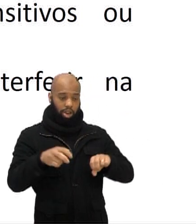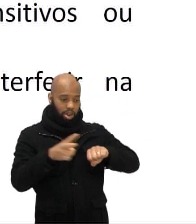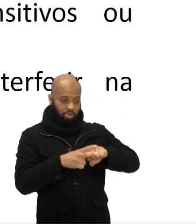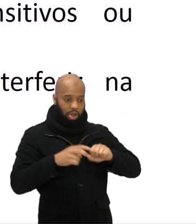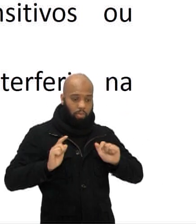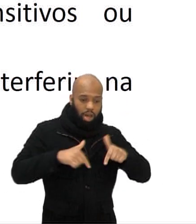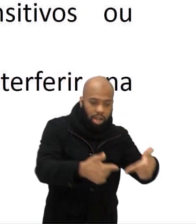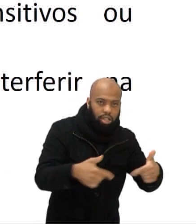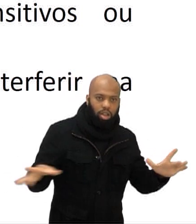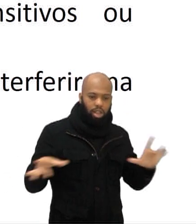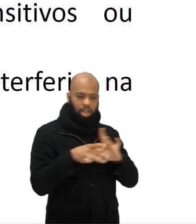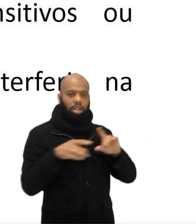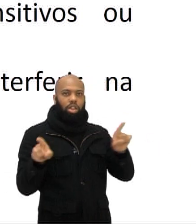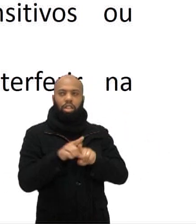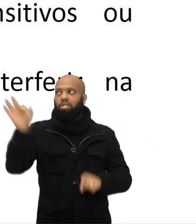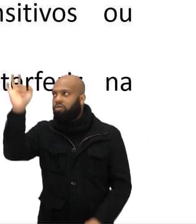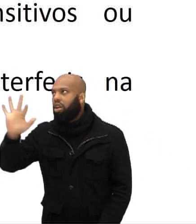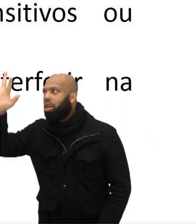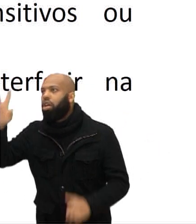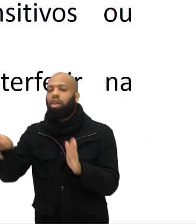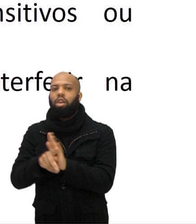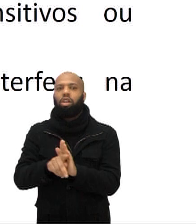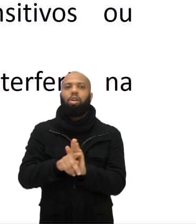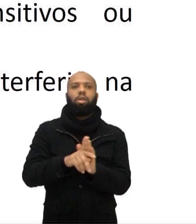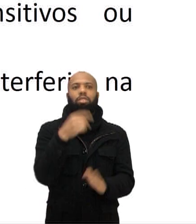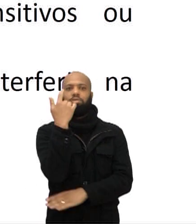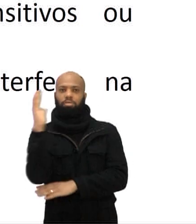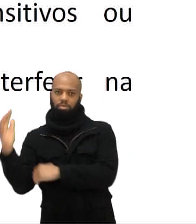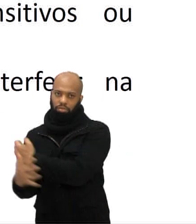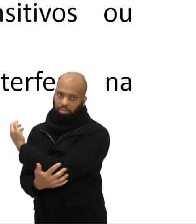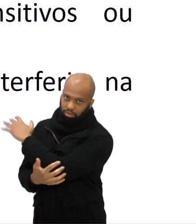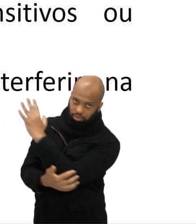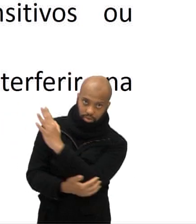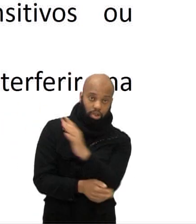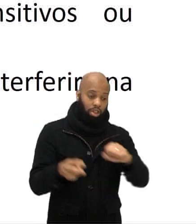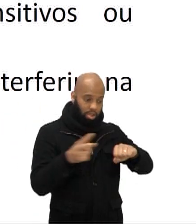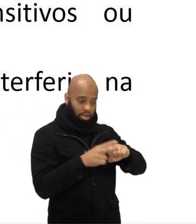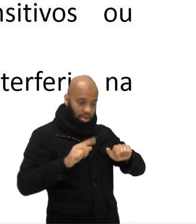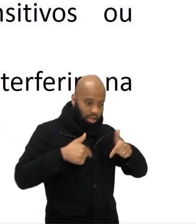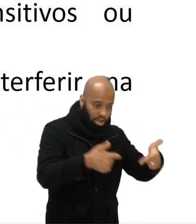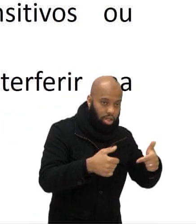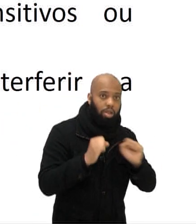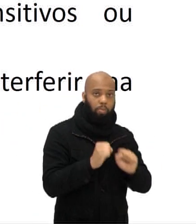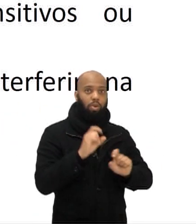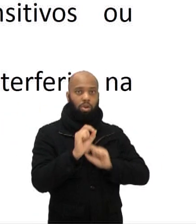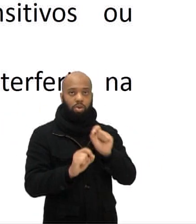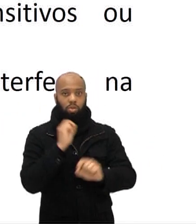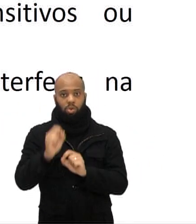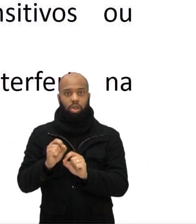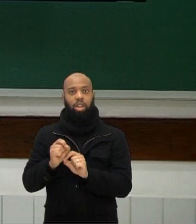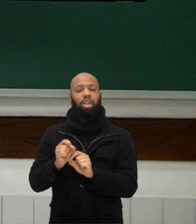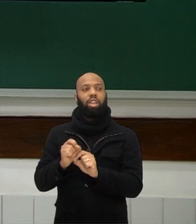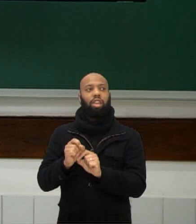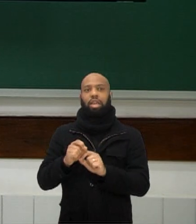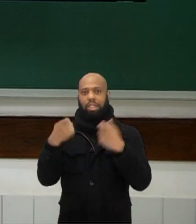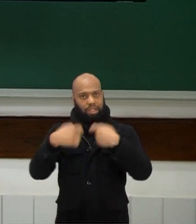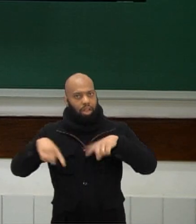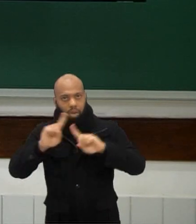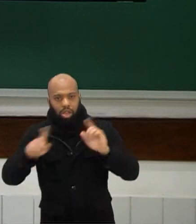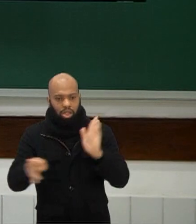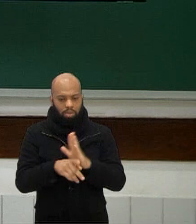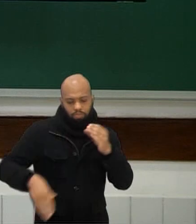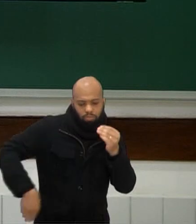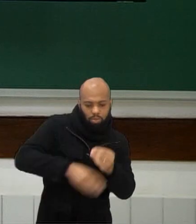de ligação e de fenômenos da natureza. Os verbos de ação podem ser intransitivos, que são aqueles que não precisam